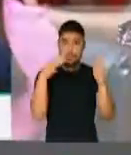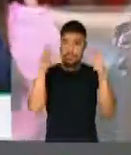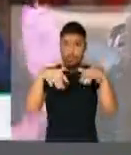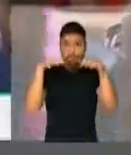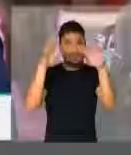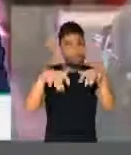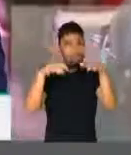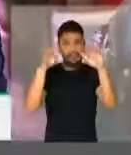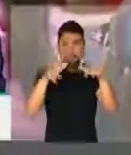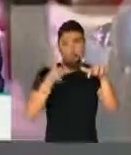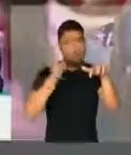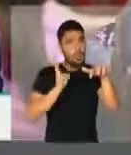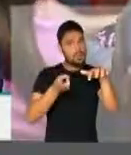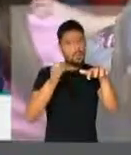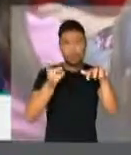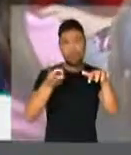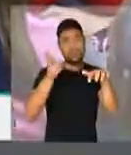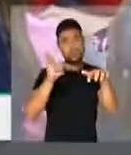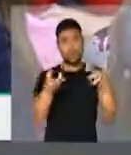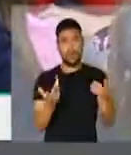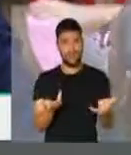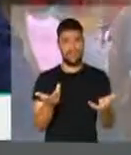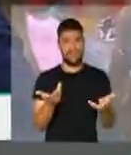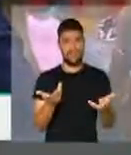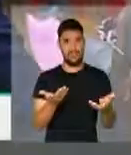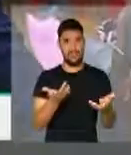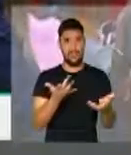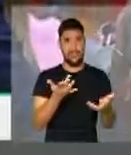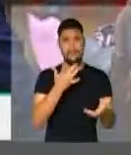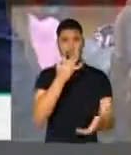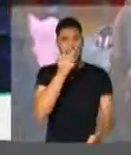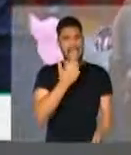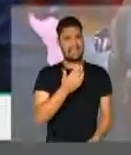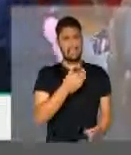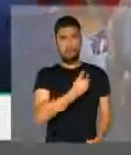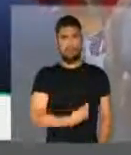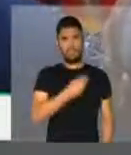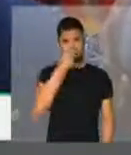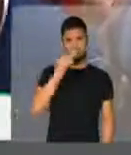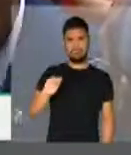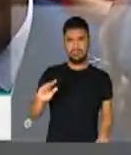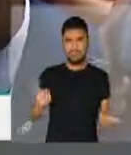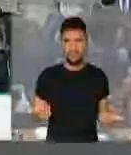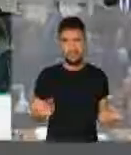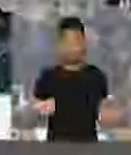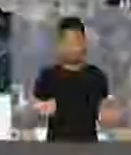continua caindo sobre a cidade e ninguém se importa com isso.